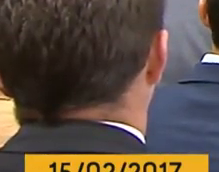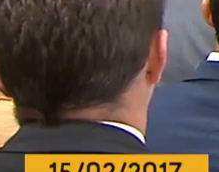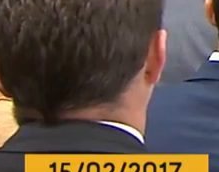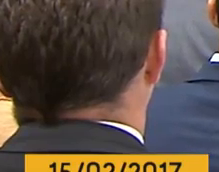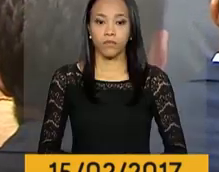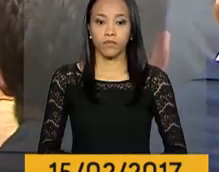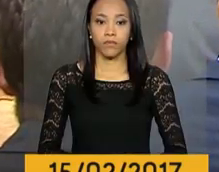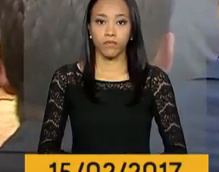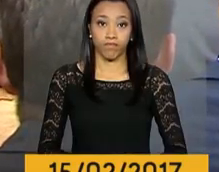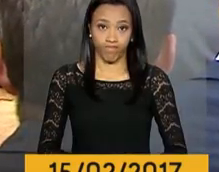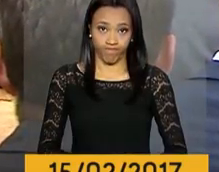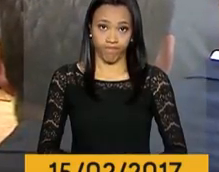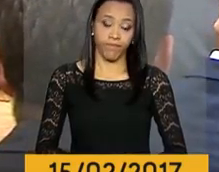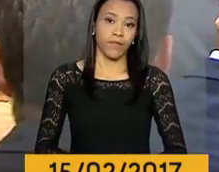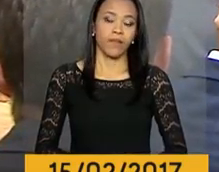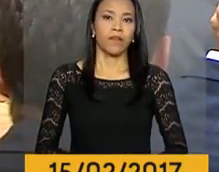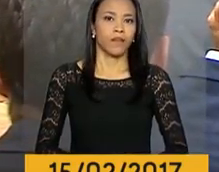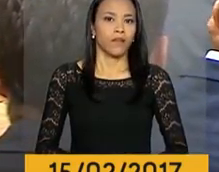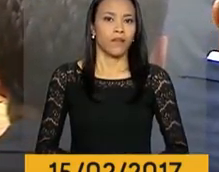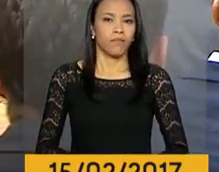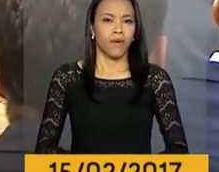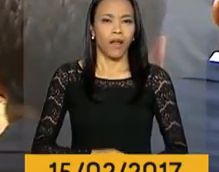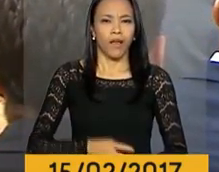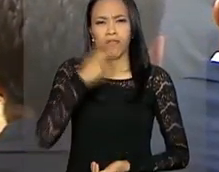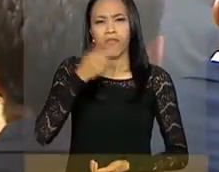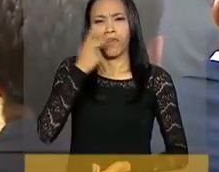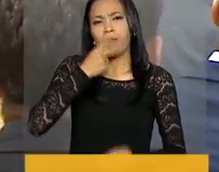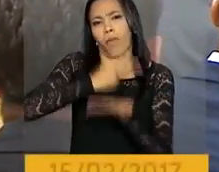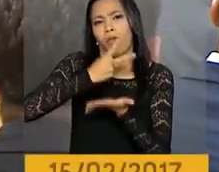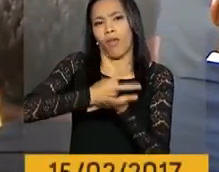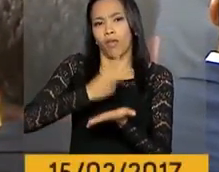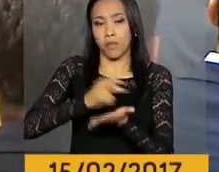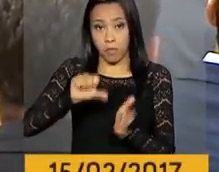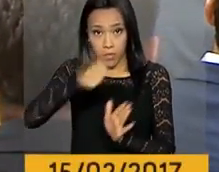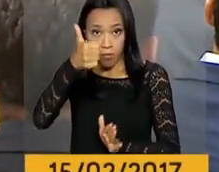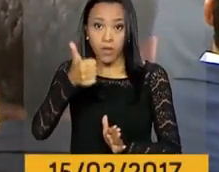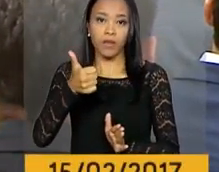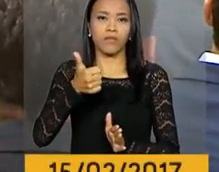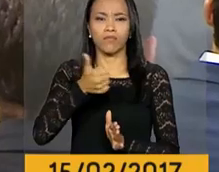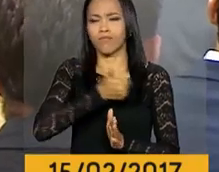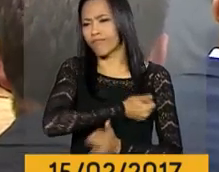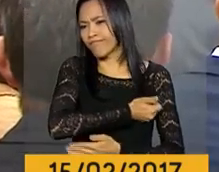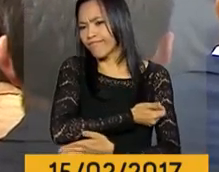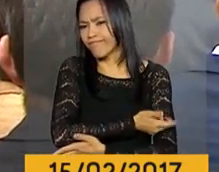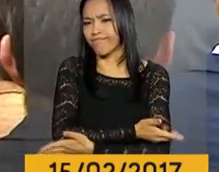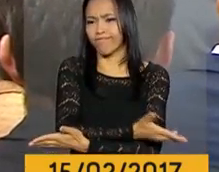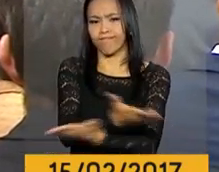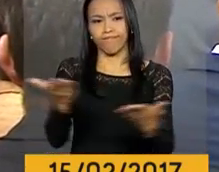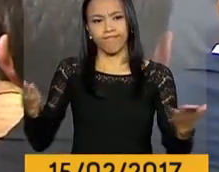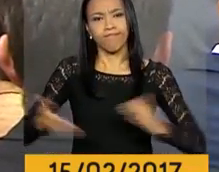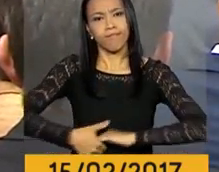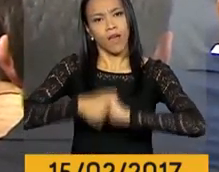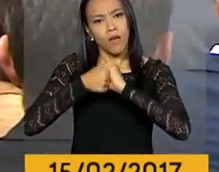Olha, eu quero, em primeiro lugar, para não ser repetitivo, não é, eh saudar todas as figuras